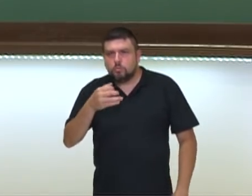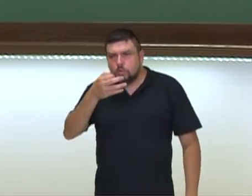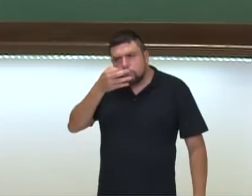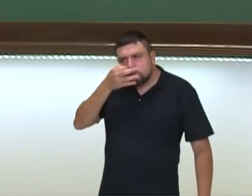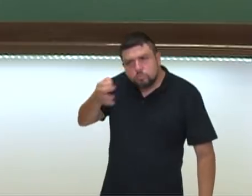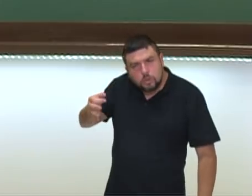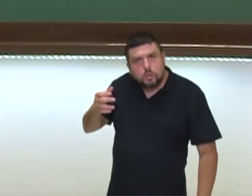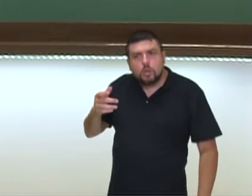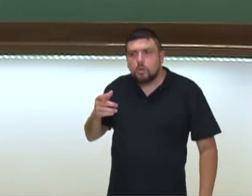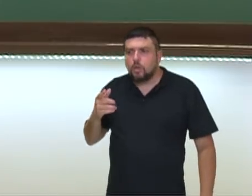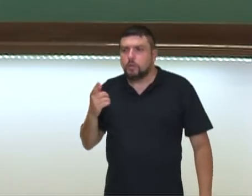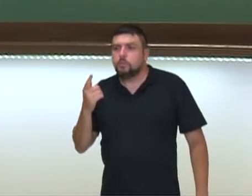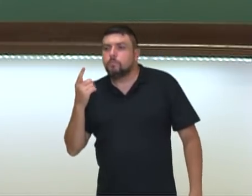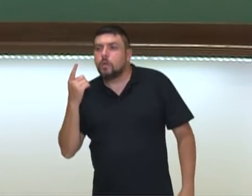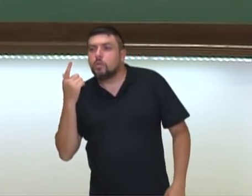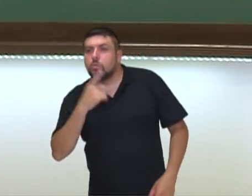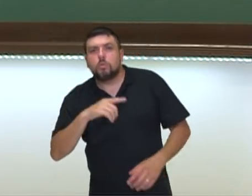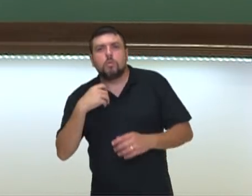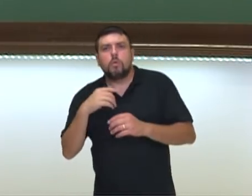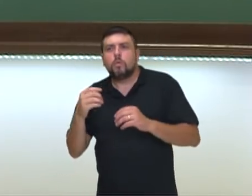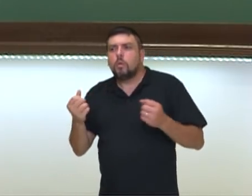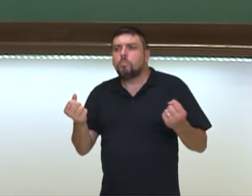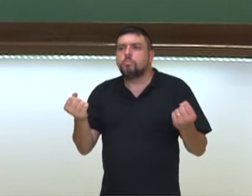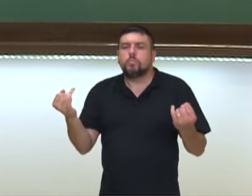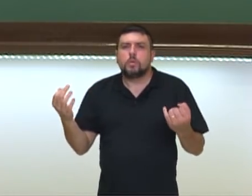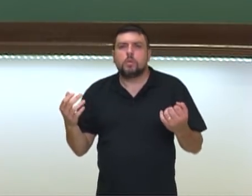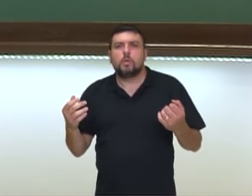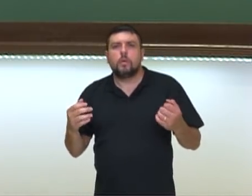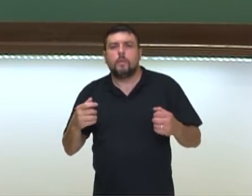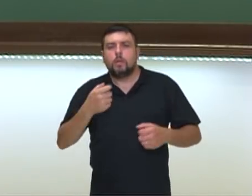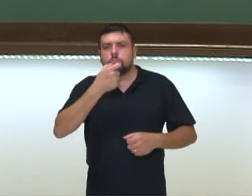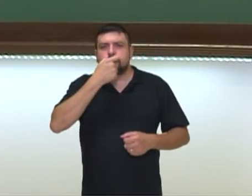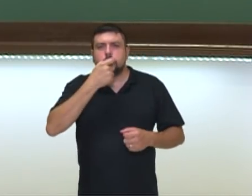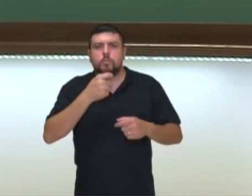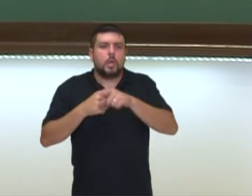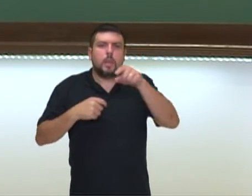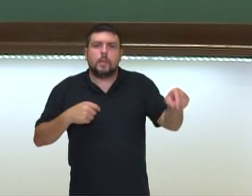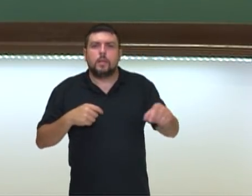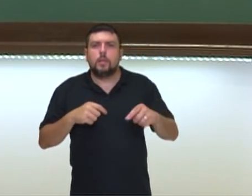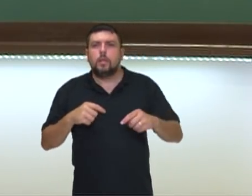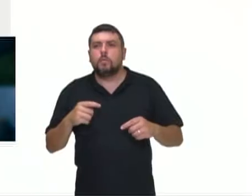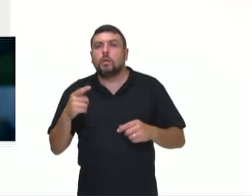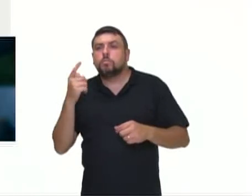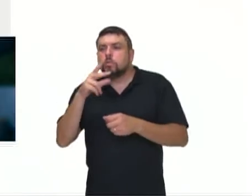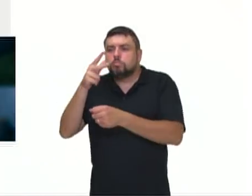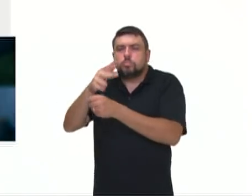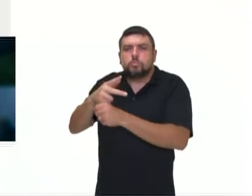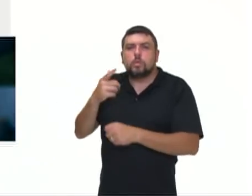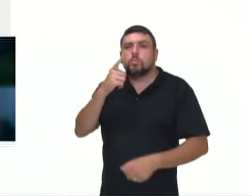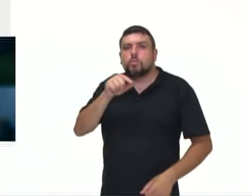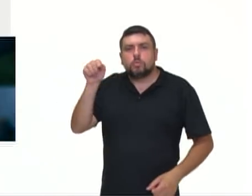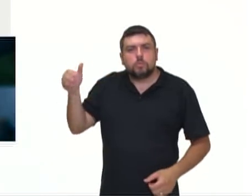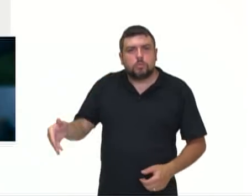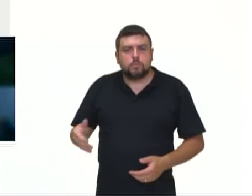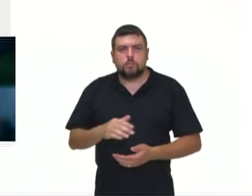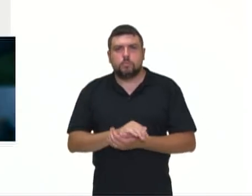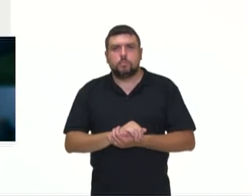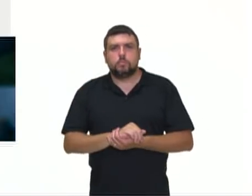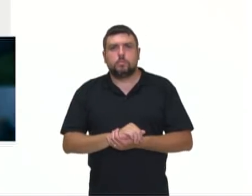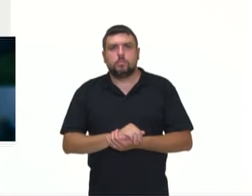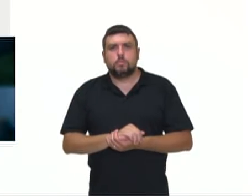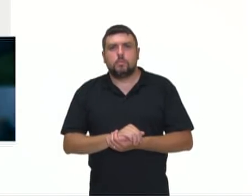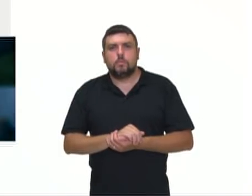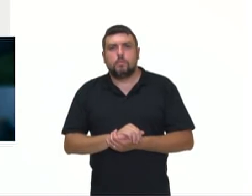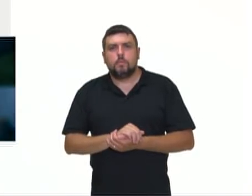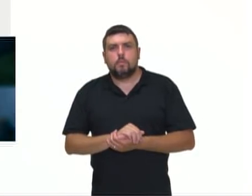pode conquistar aquele ponto que a princípio o árbitro deu para a equipe adversária. É um pedido de revisão de um